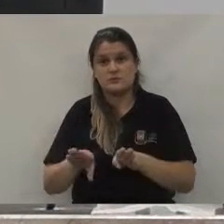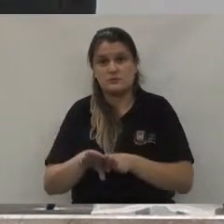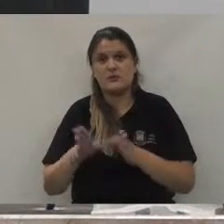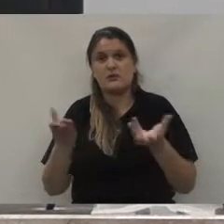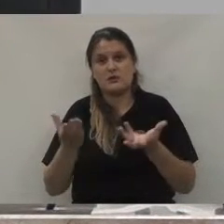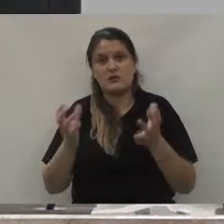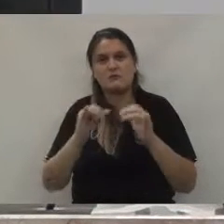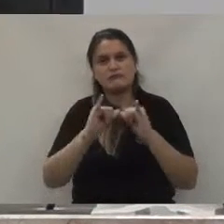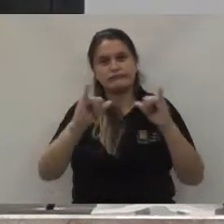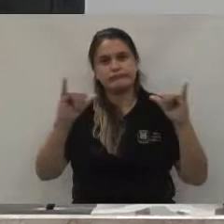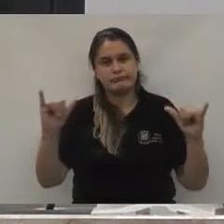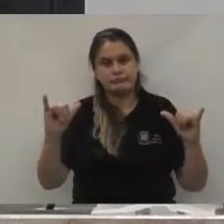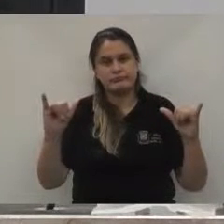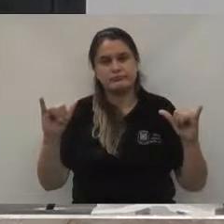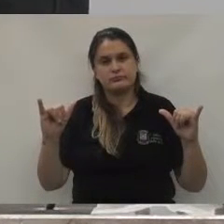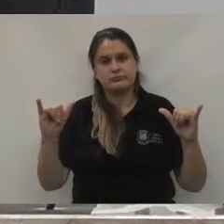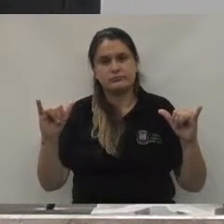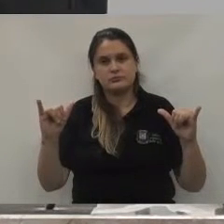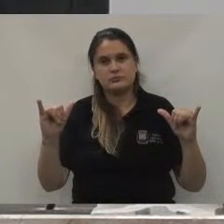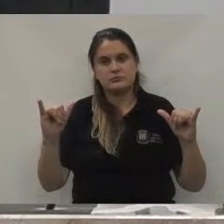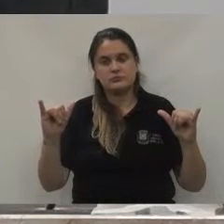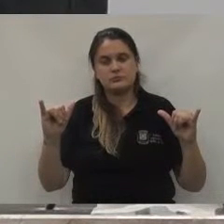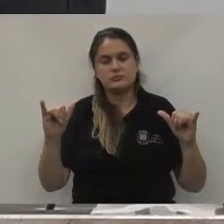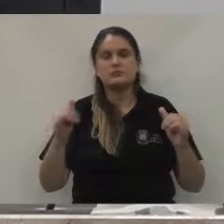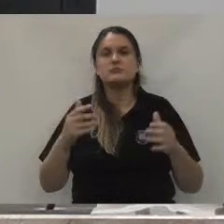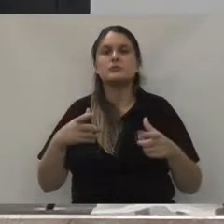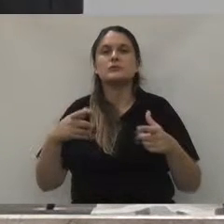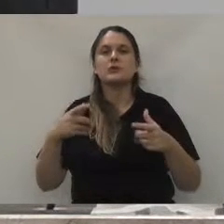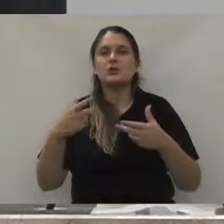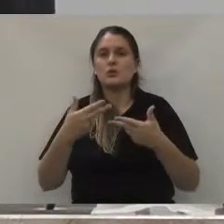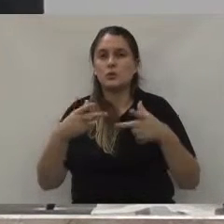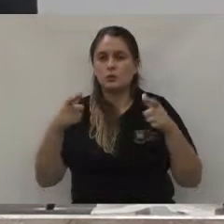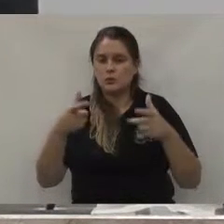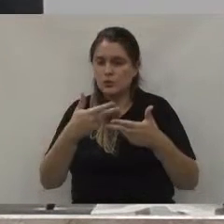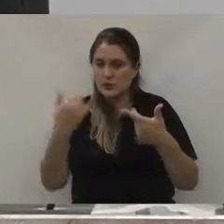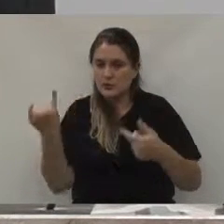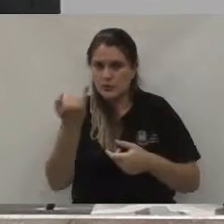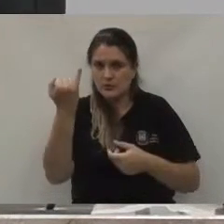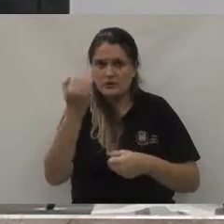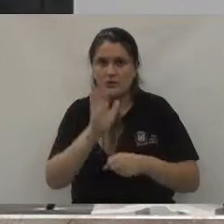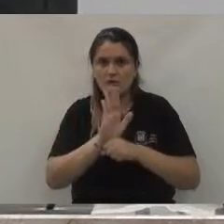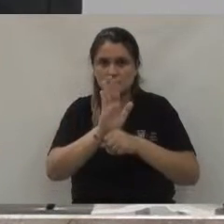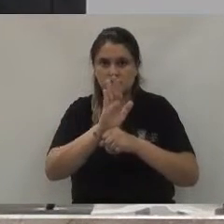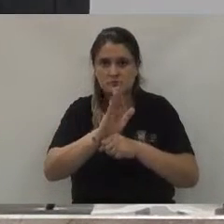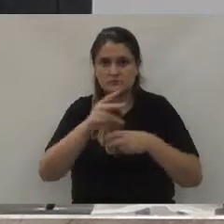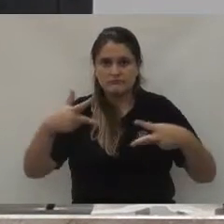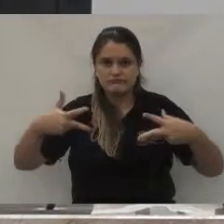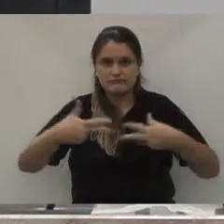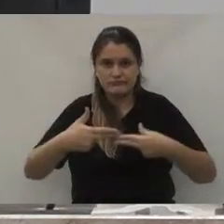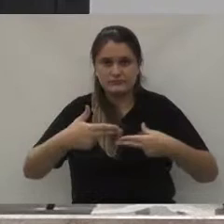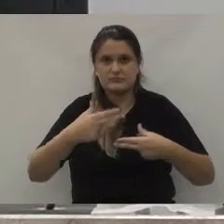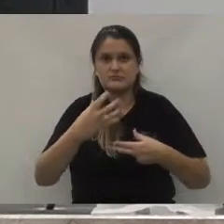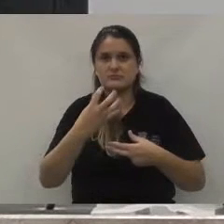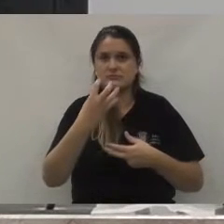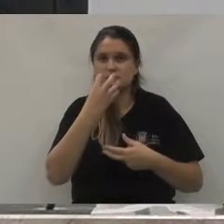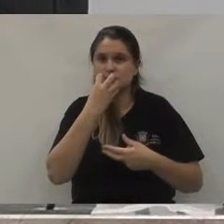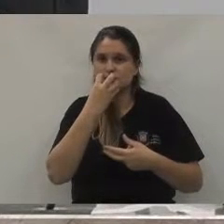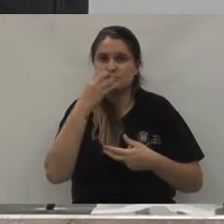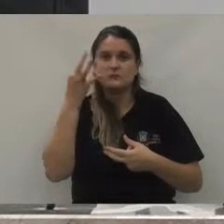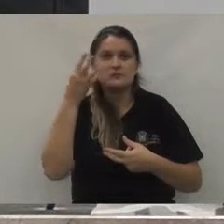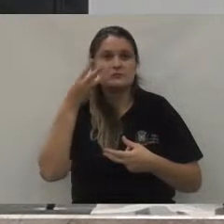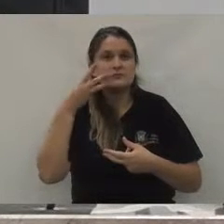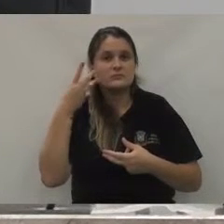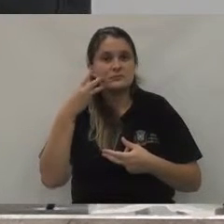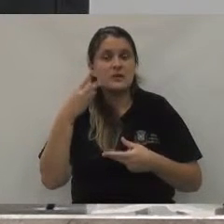quero anunciar uma ferramenta muito importante para auxílio nas castrações que eu não divulguei ainda